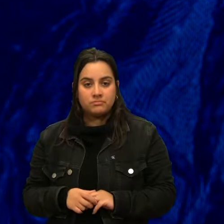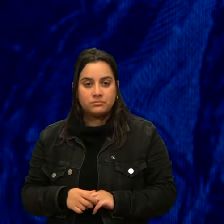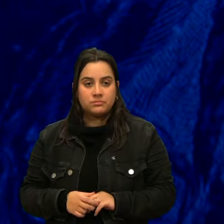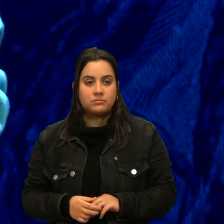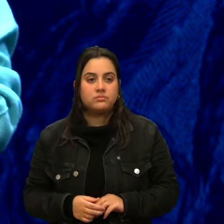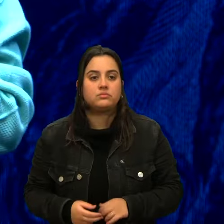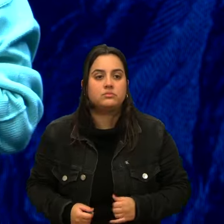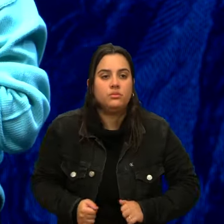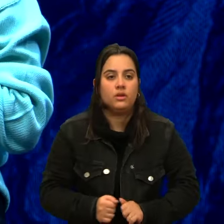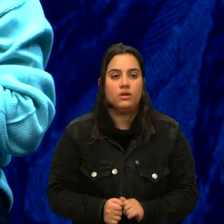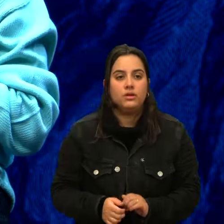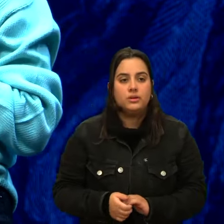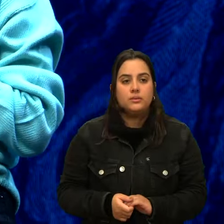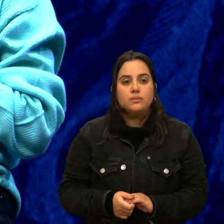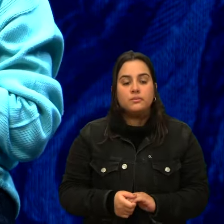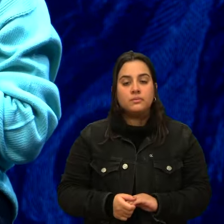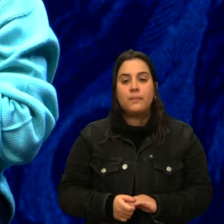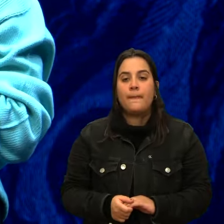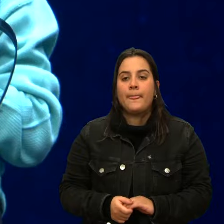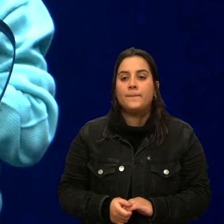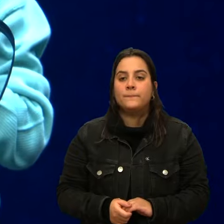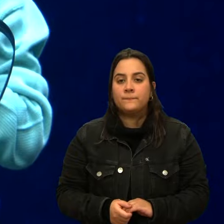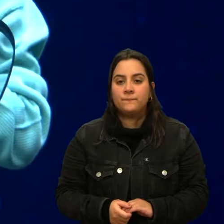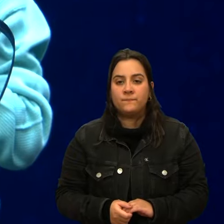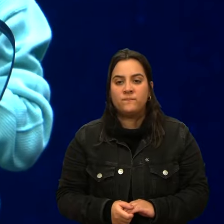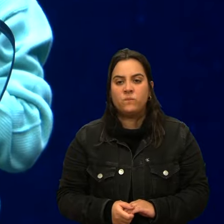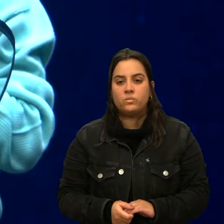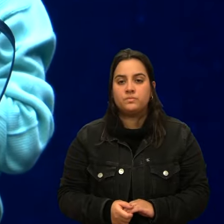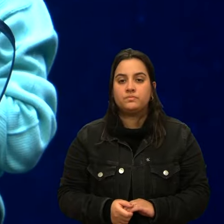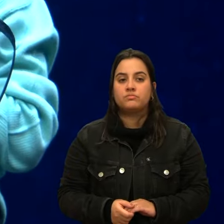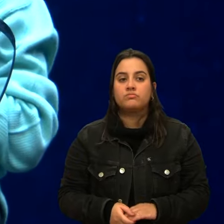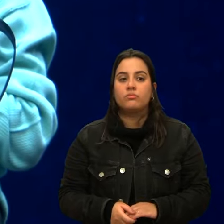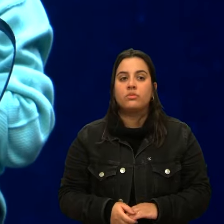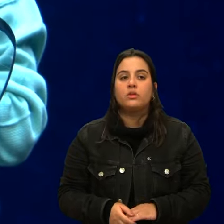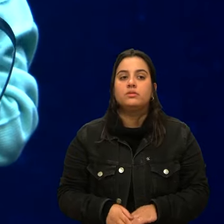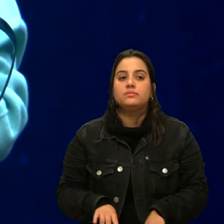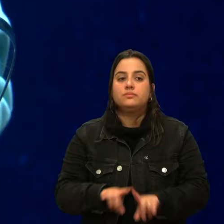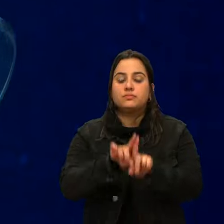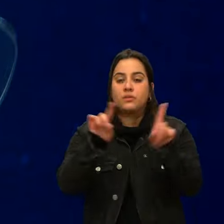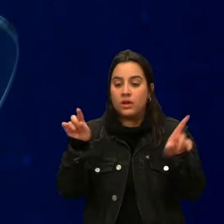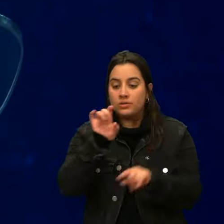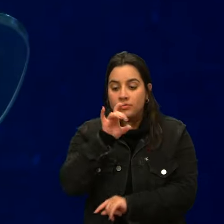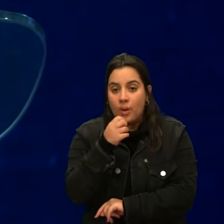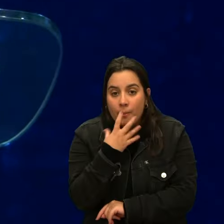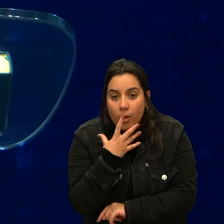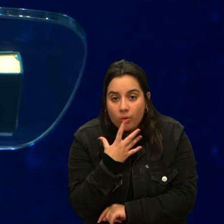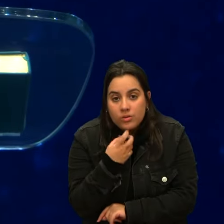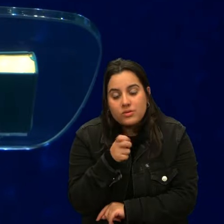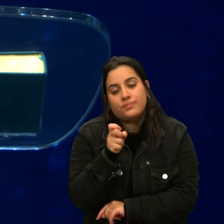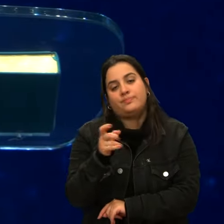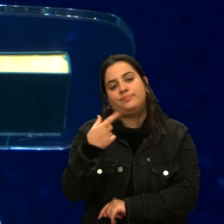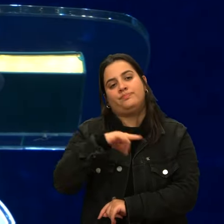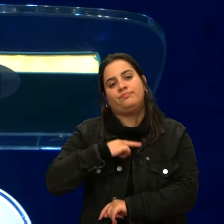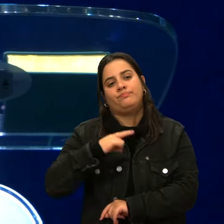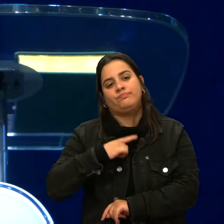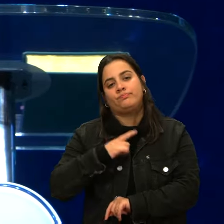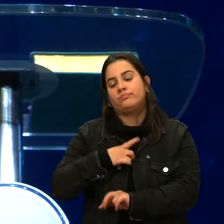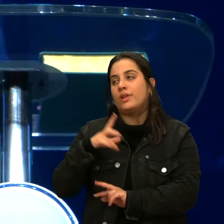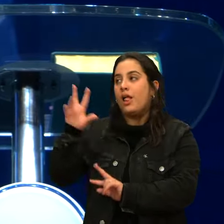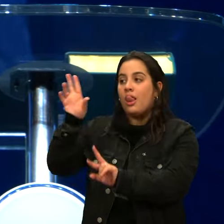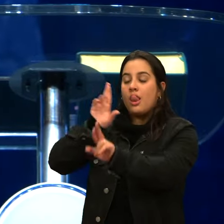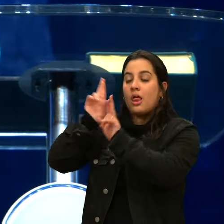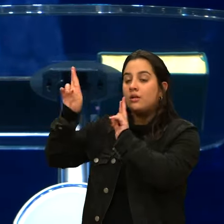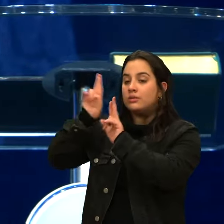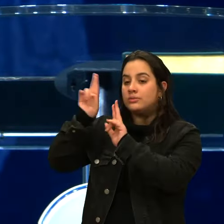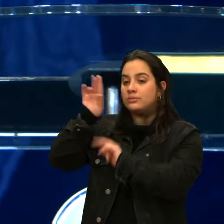nossa. E vale a pena. Só que só vai valer a pena quando você tiver um relacionamento com Deus.